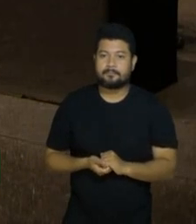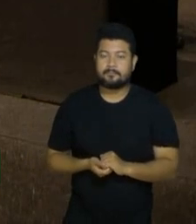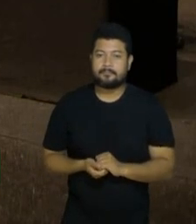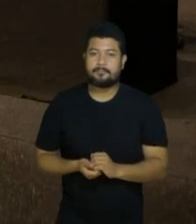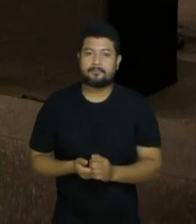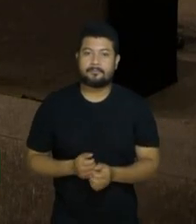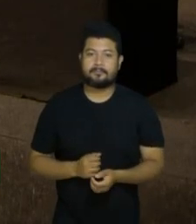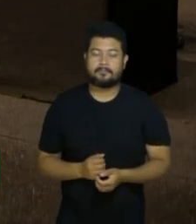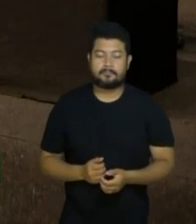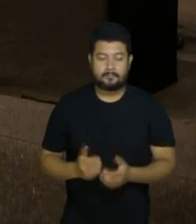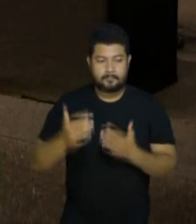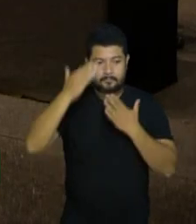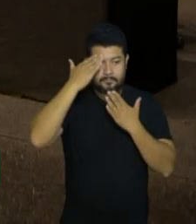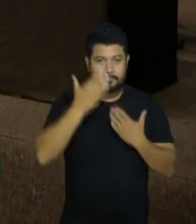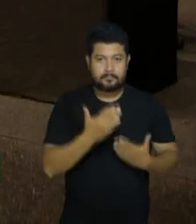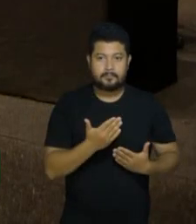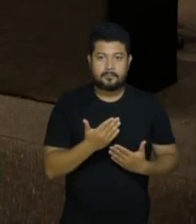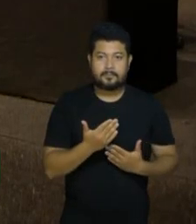Obrigado,